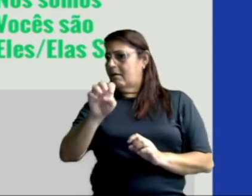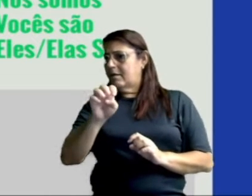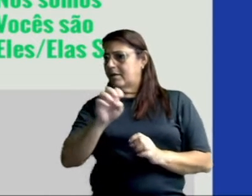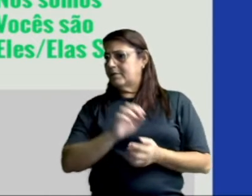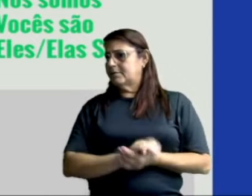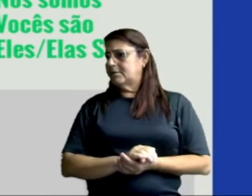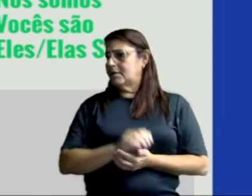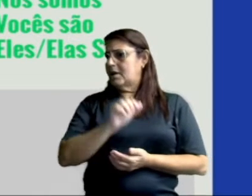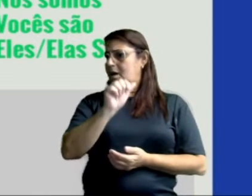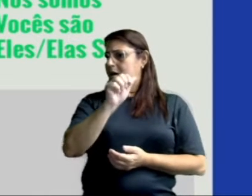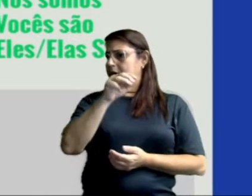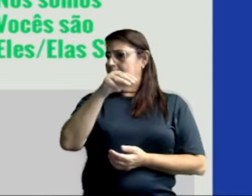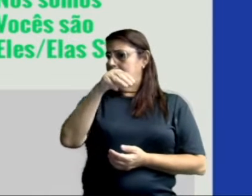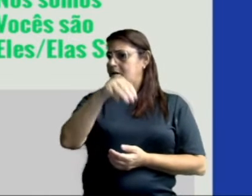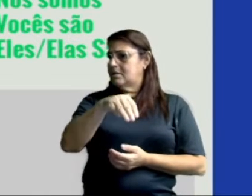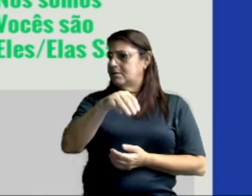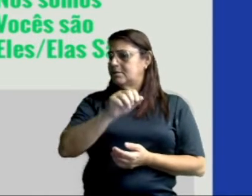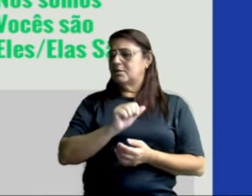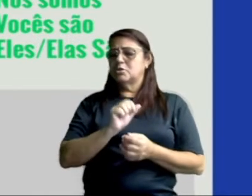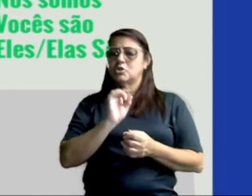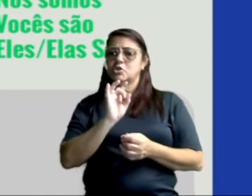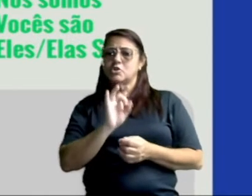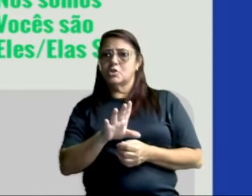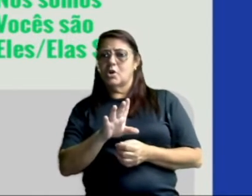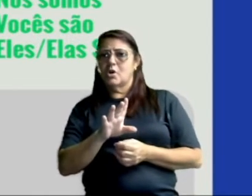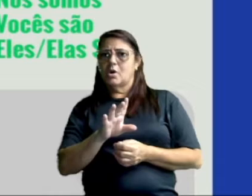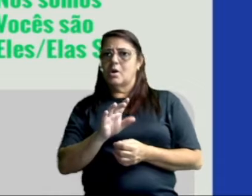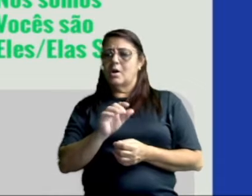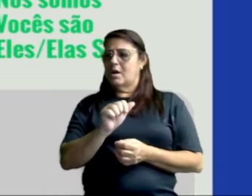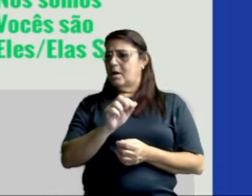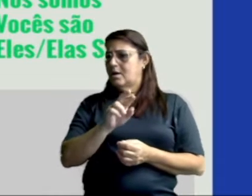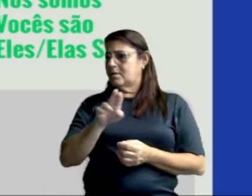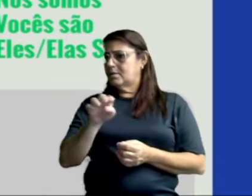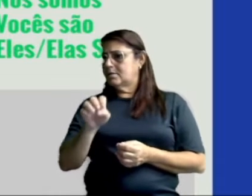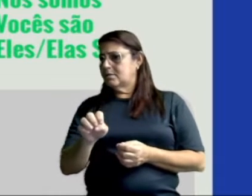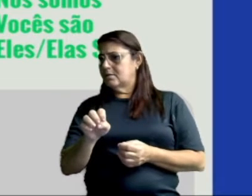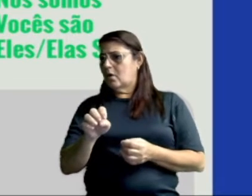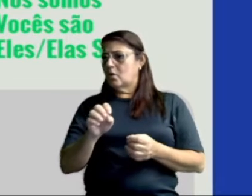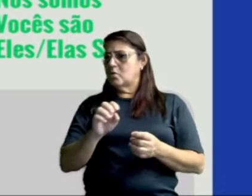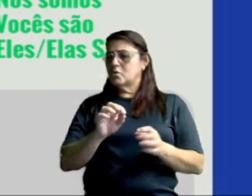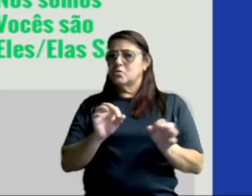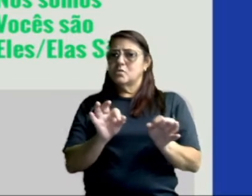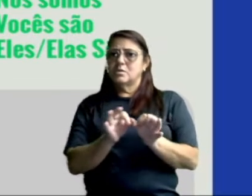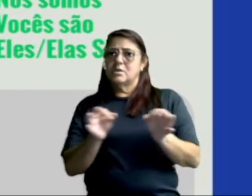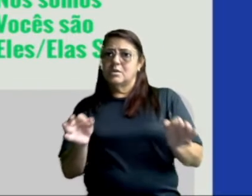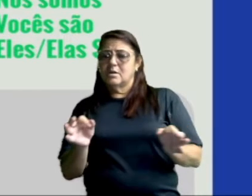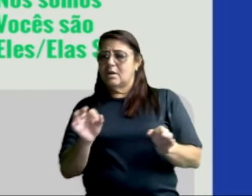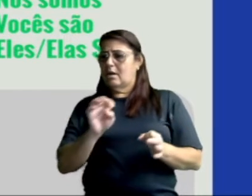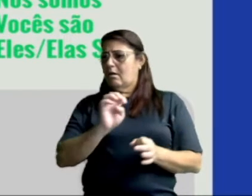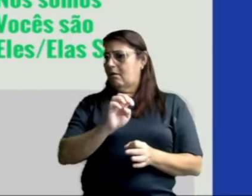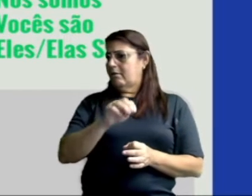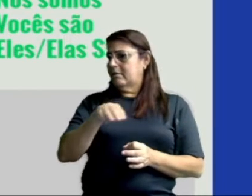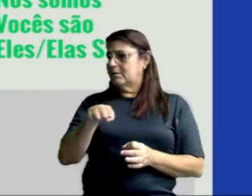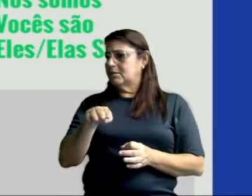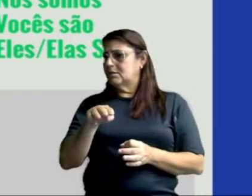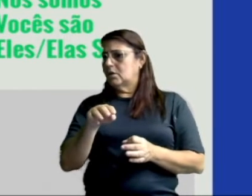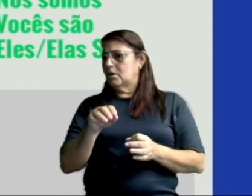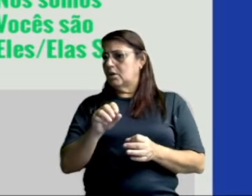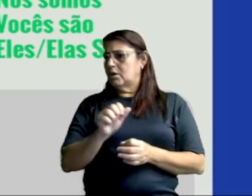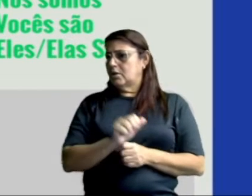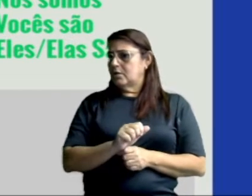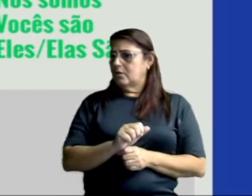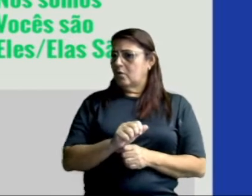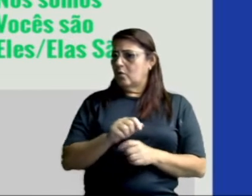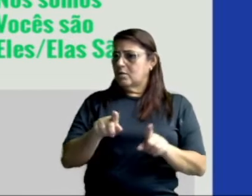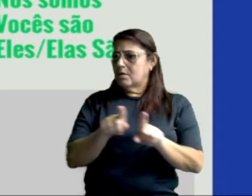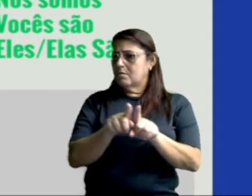uso am. Apenas para o pronome I, o verbo to be vai ficar na forma de am. Com you,